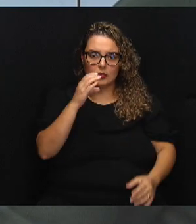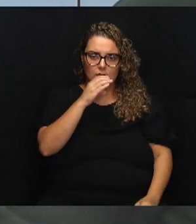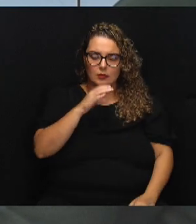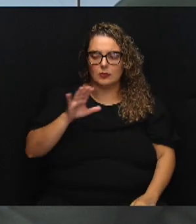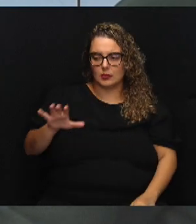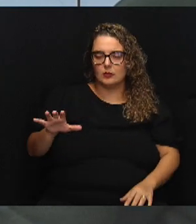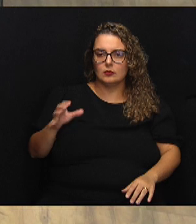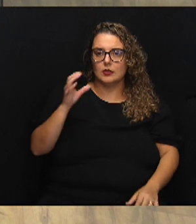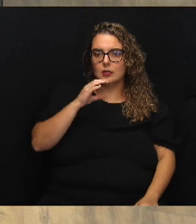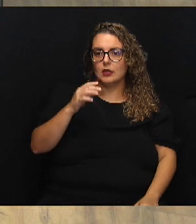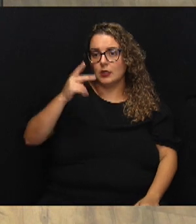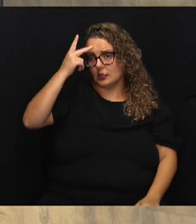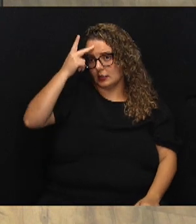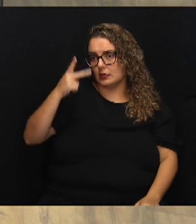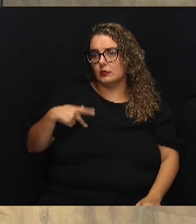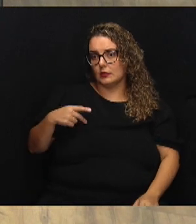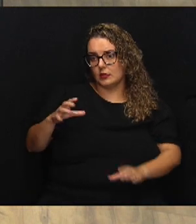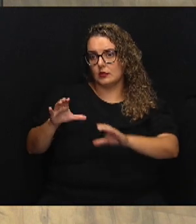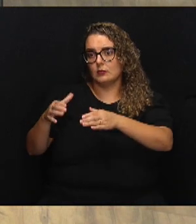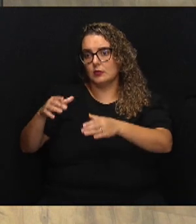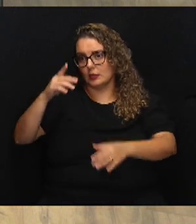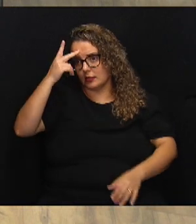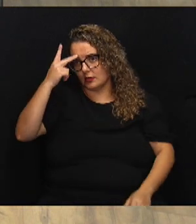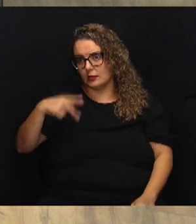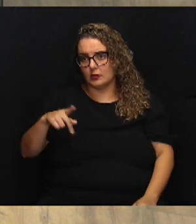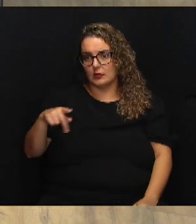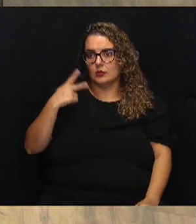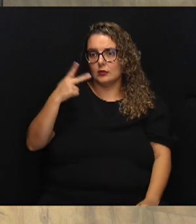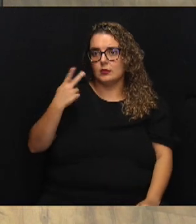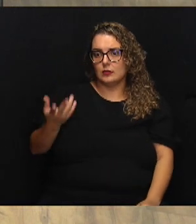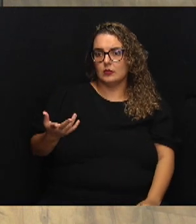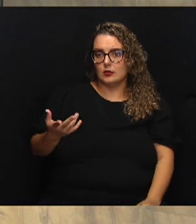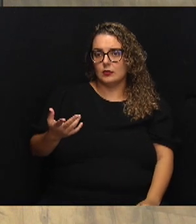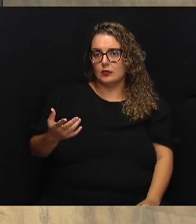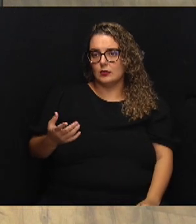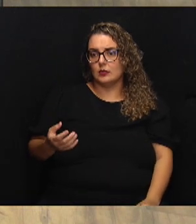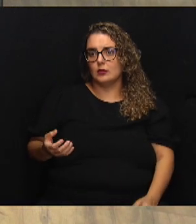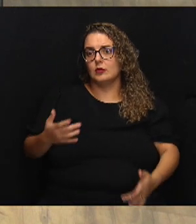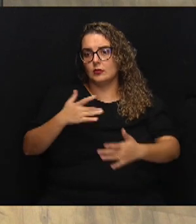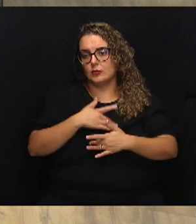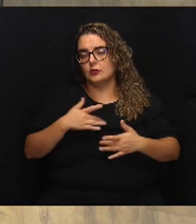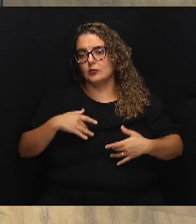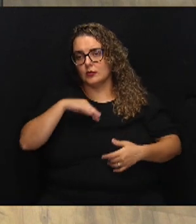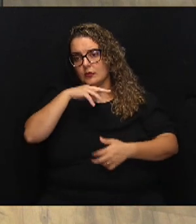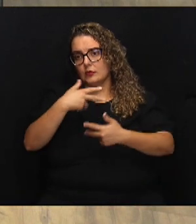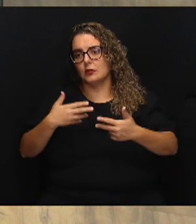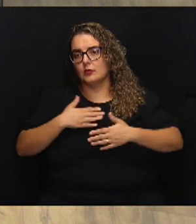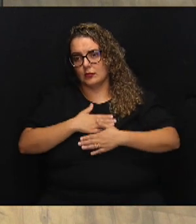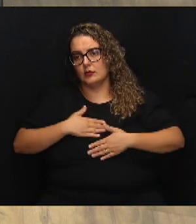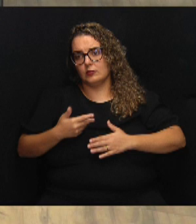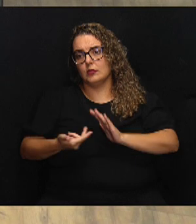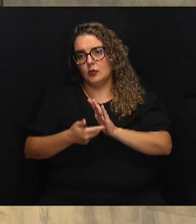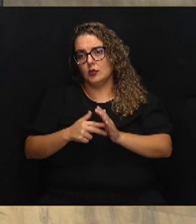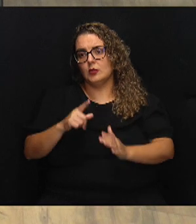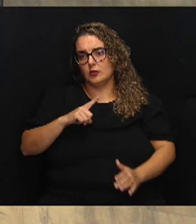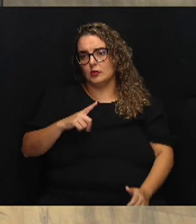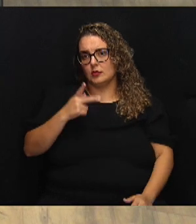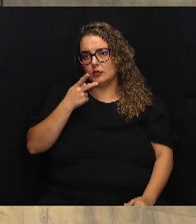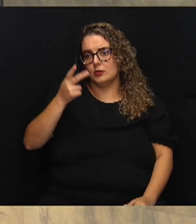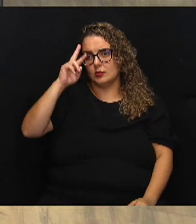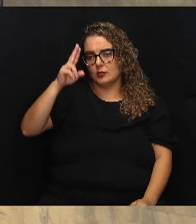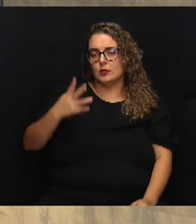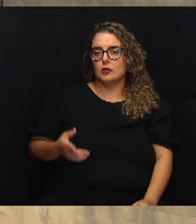Até porque é o próprio departamento, né, vereador? O departamento de bem-estar animal. Eu acho que faz todo sentido o que o senhor colocou.